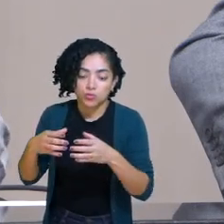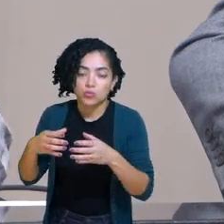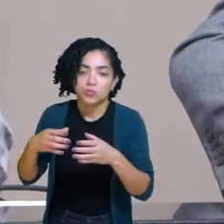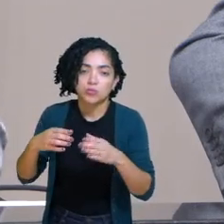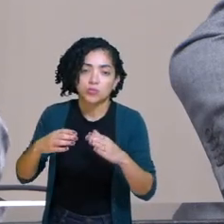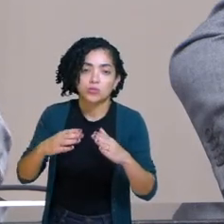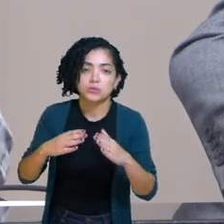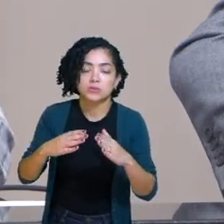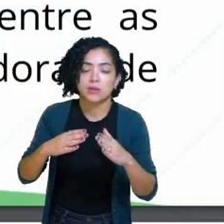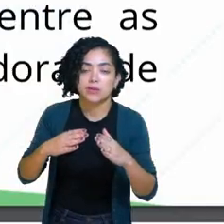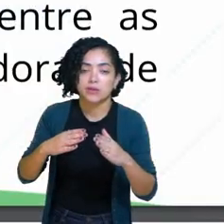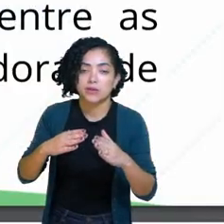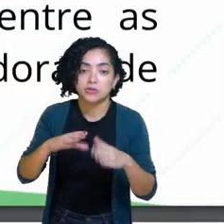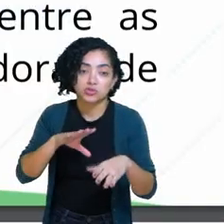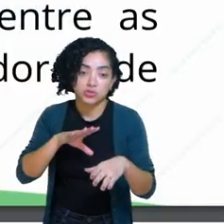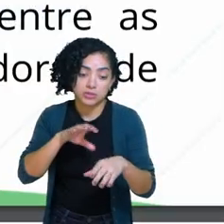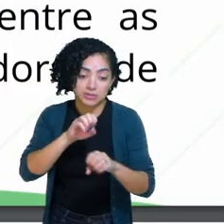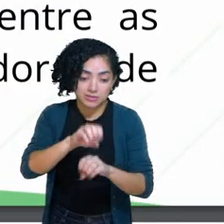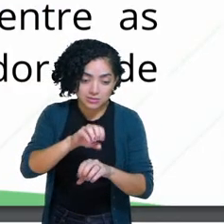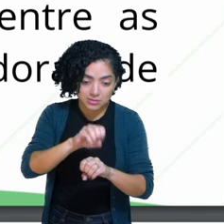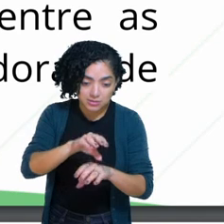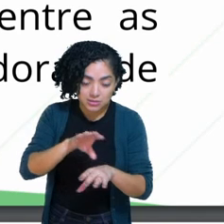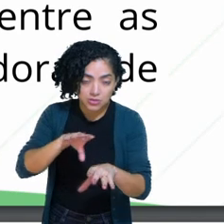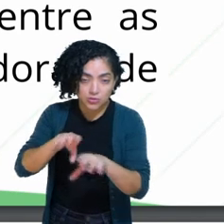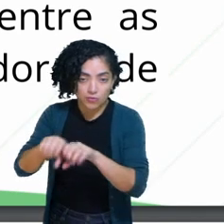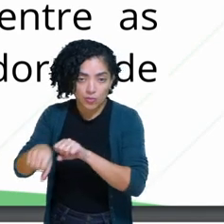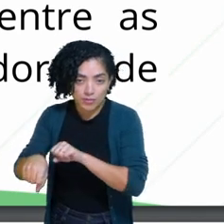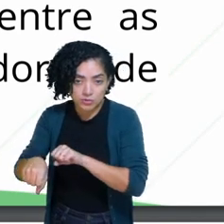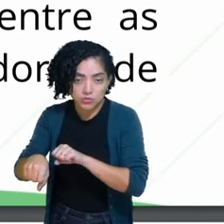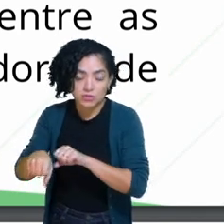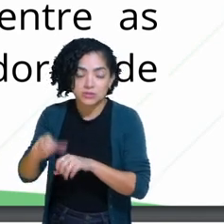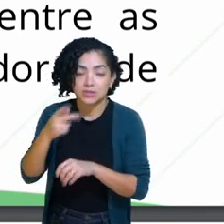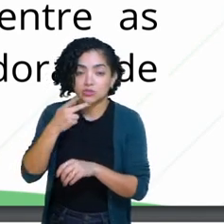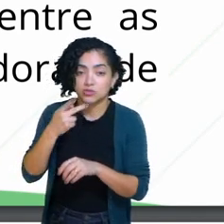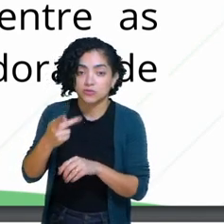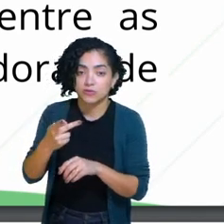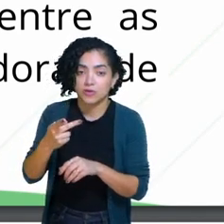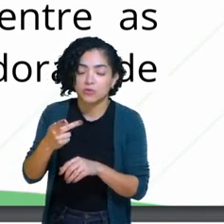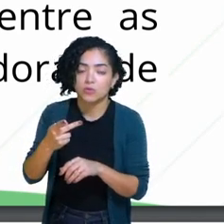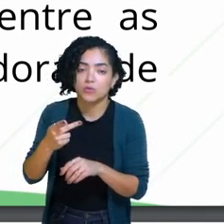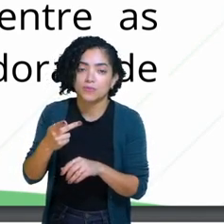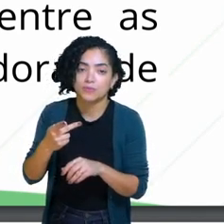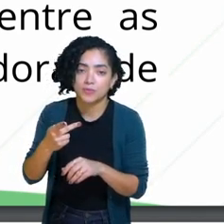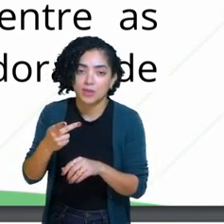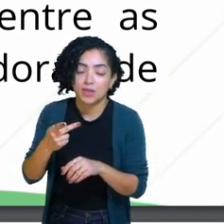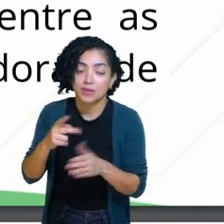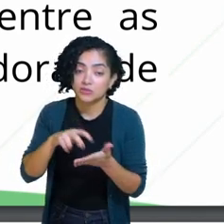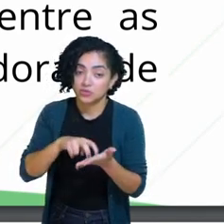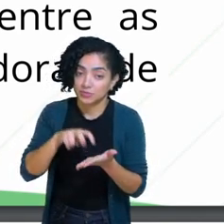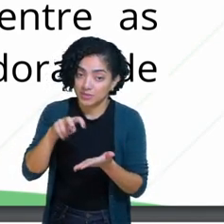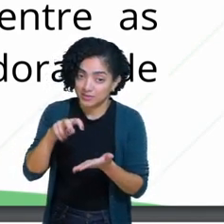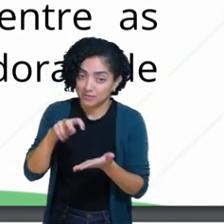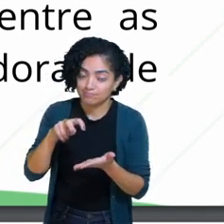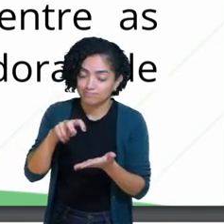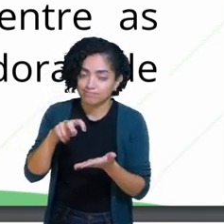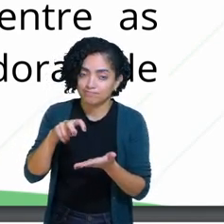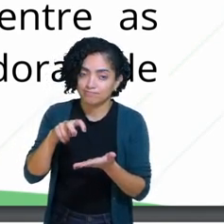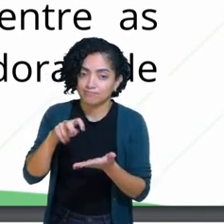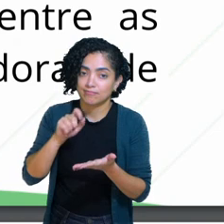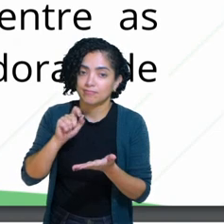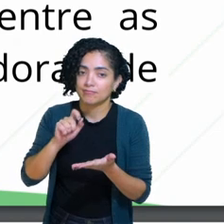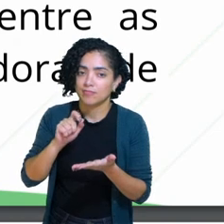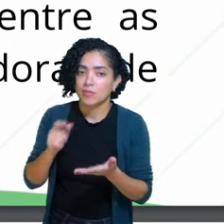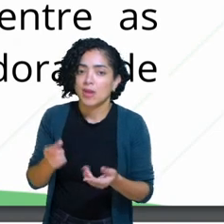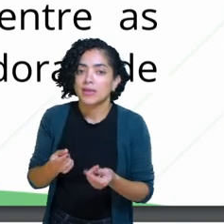formadoras de professores né falávamos também hoje na na na na mesa da manhã da da riqueza